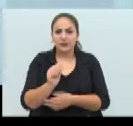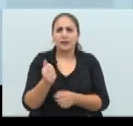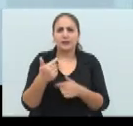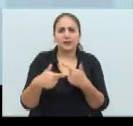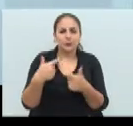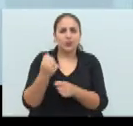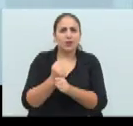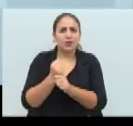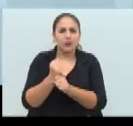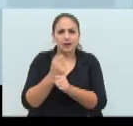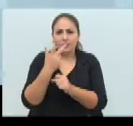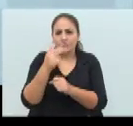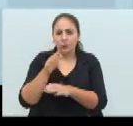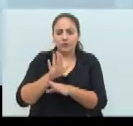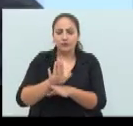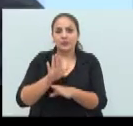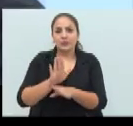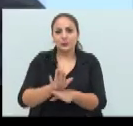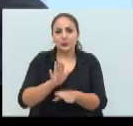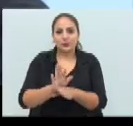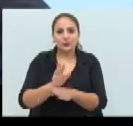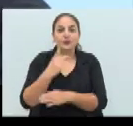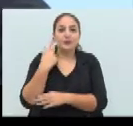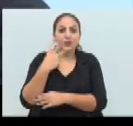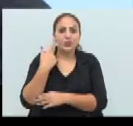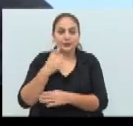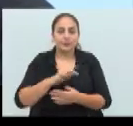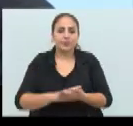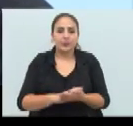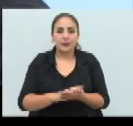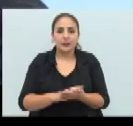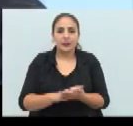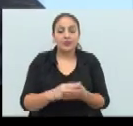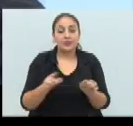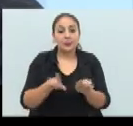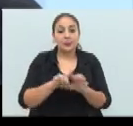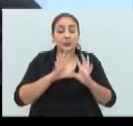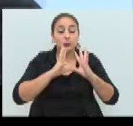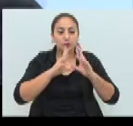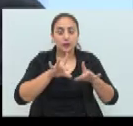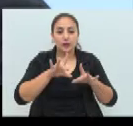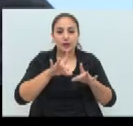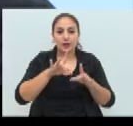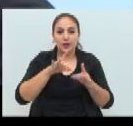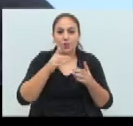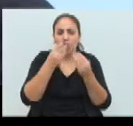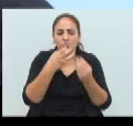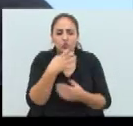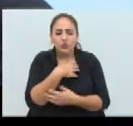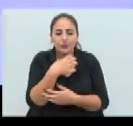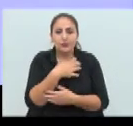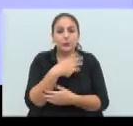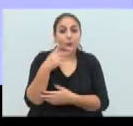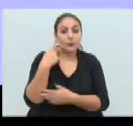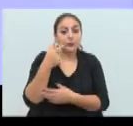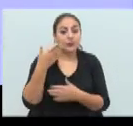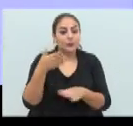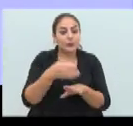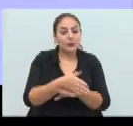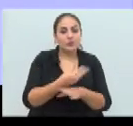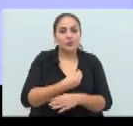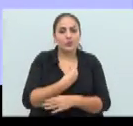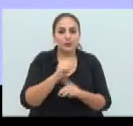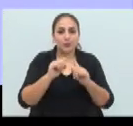anos como assessor parlamentar. Contagiado pelo espírito político, o jovem ingressou na vida pública. Maioria